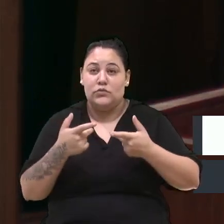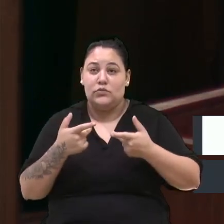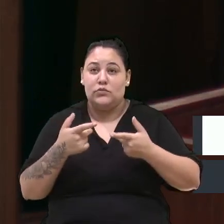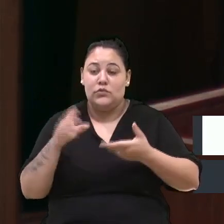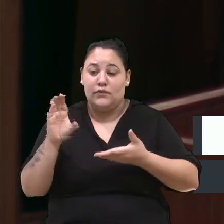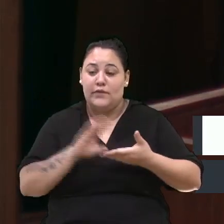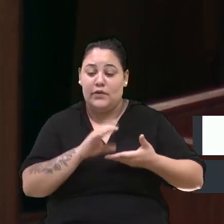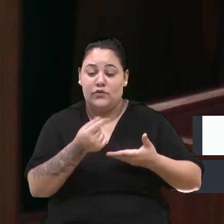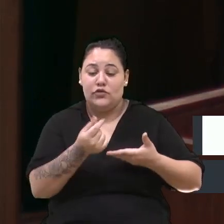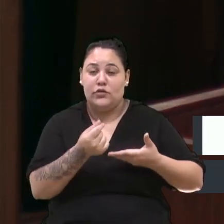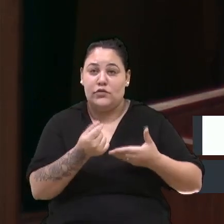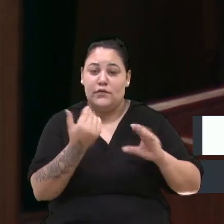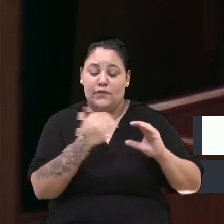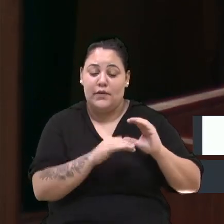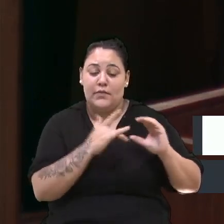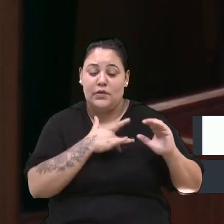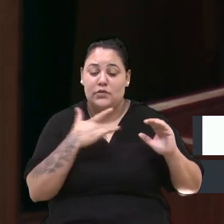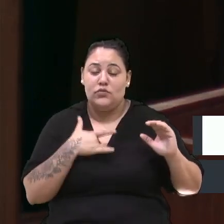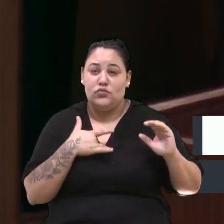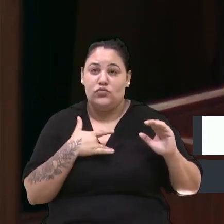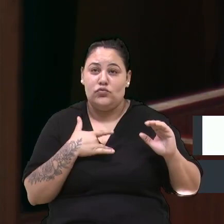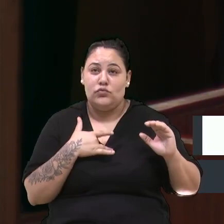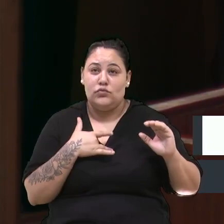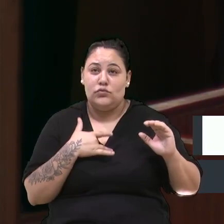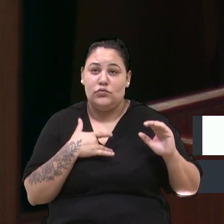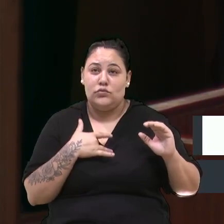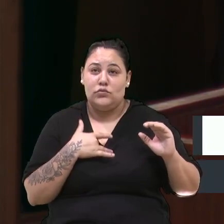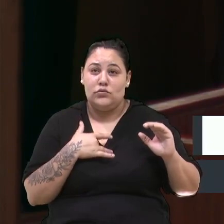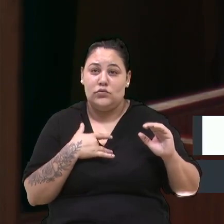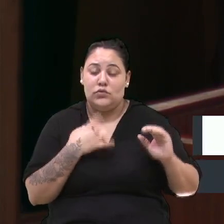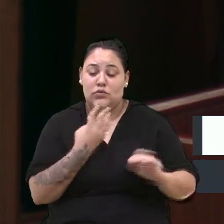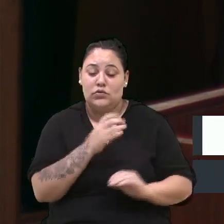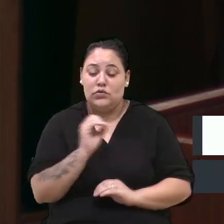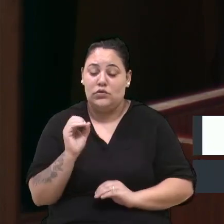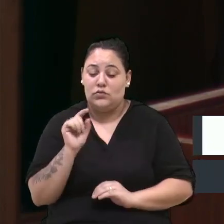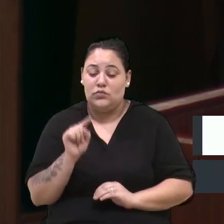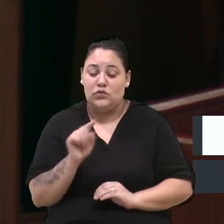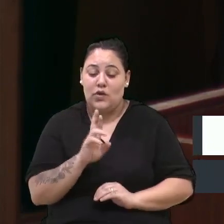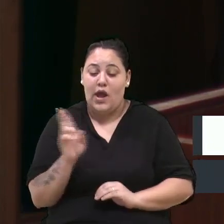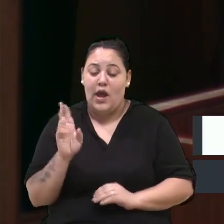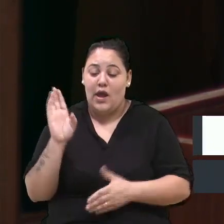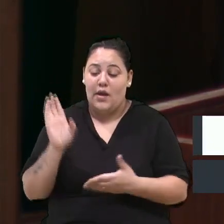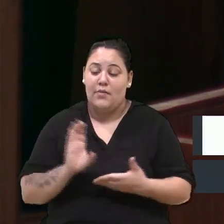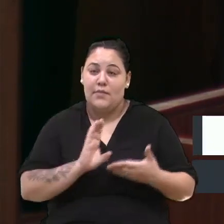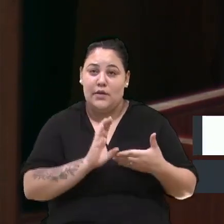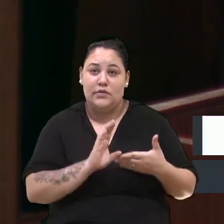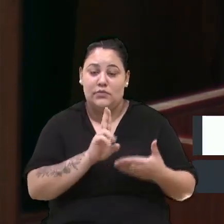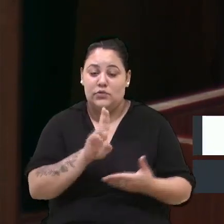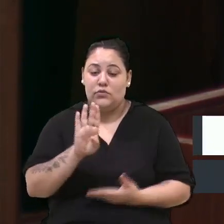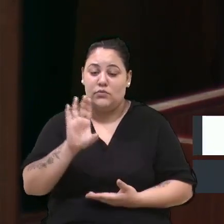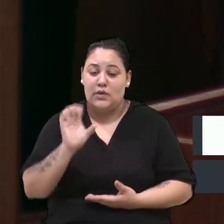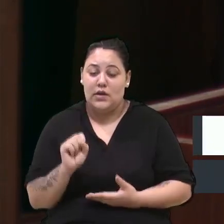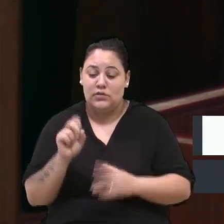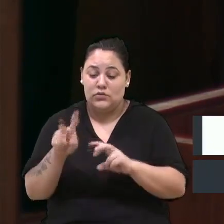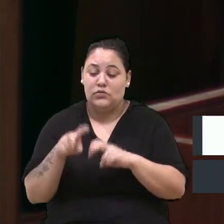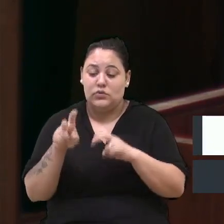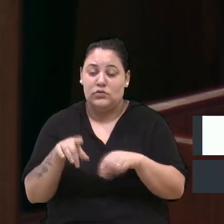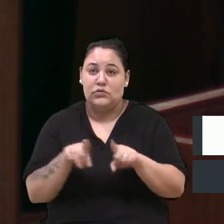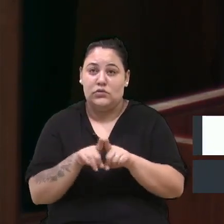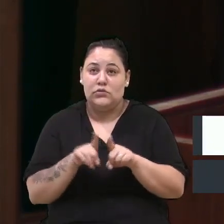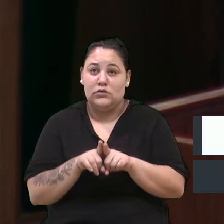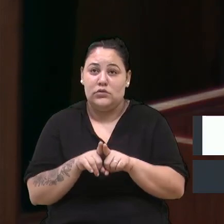saúde, uma parte, e 400 mil reais de emendas foram para as UBS do interior, do qual